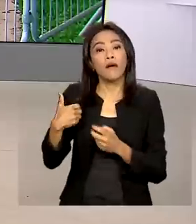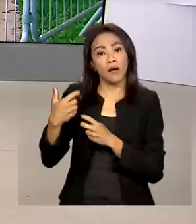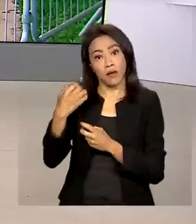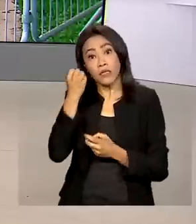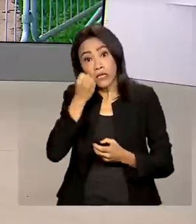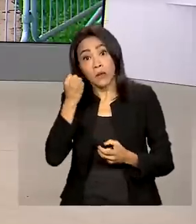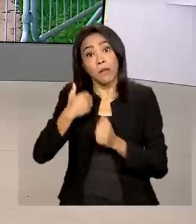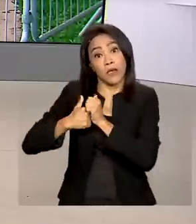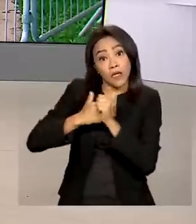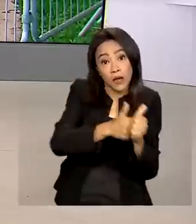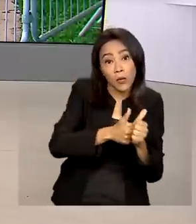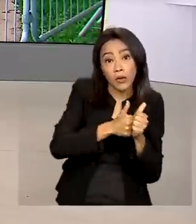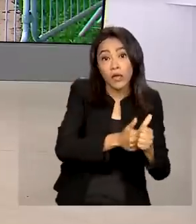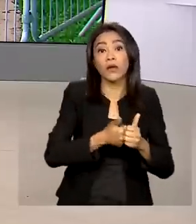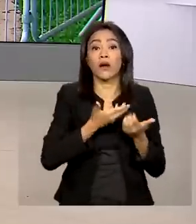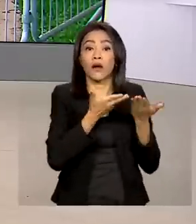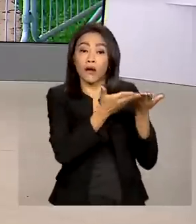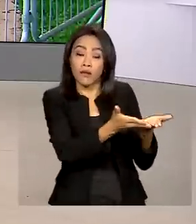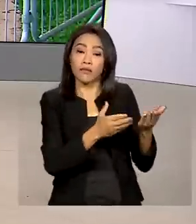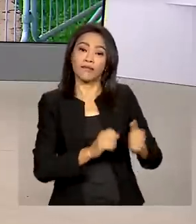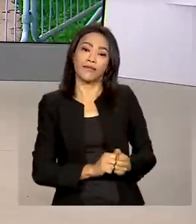Bom dia.